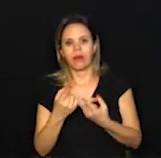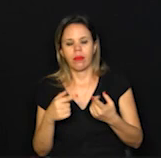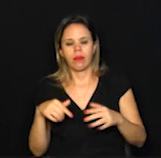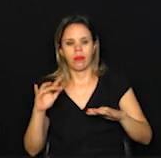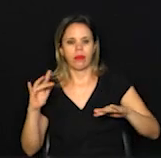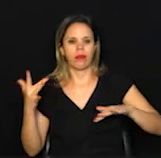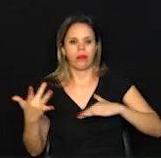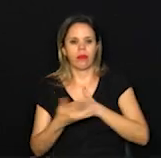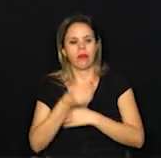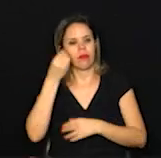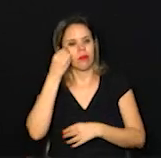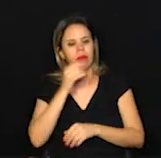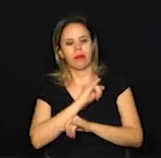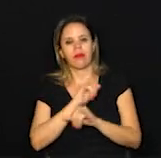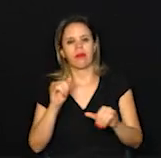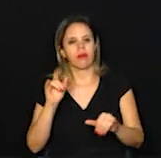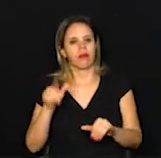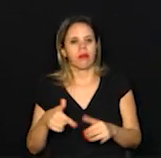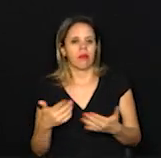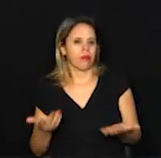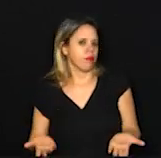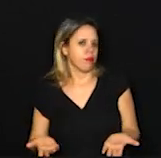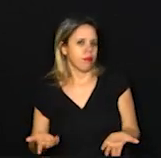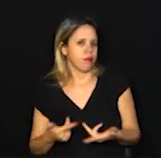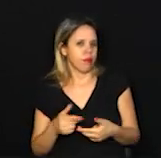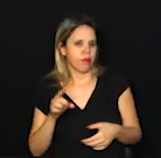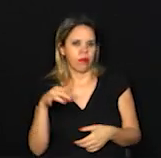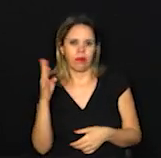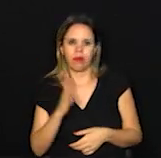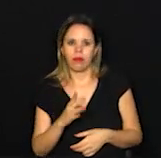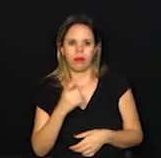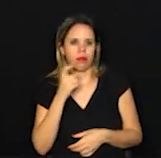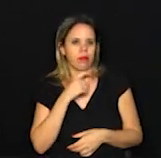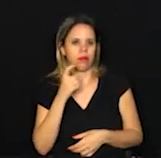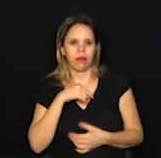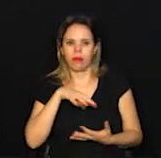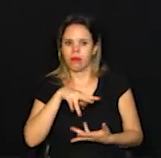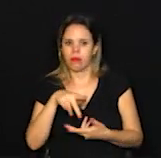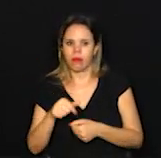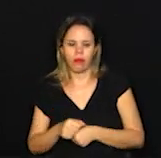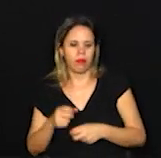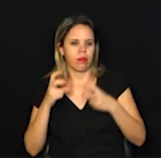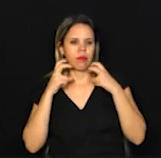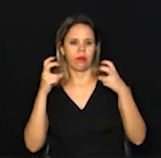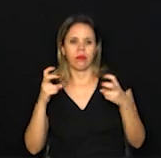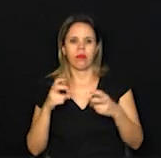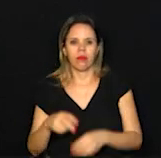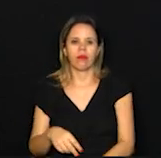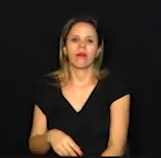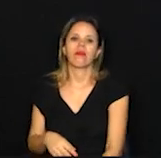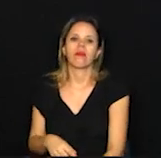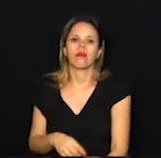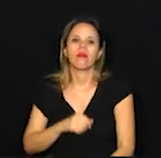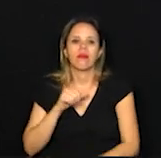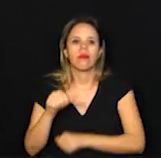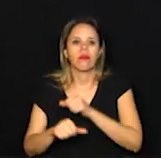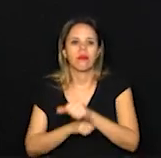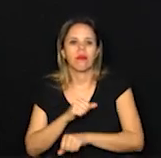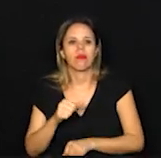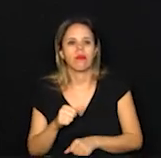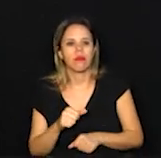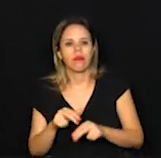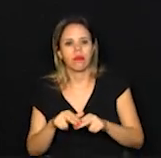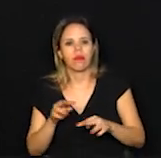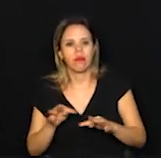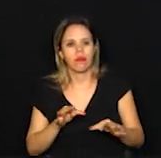mídia tenta dizer é: isso é uma coisa só do Brasil. Mentira, o mundo inteiro clama por mudanças na conduta